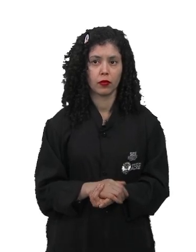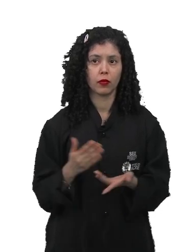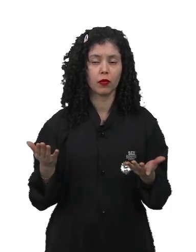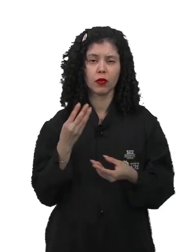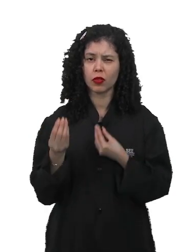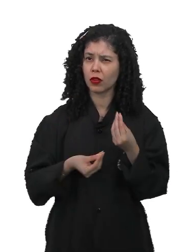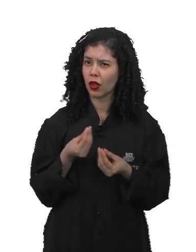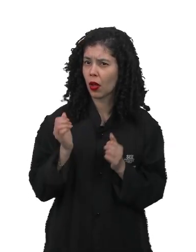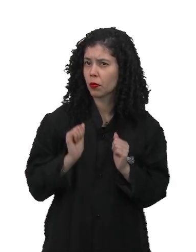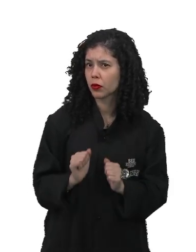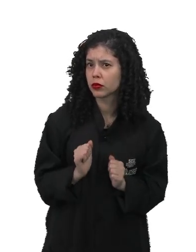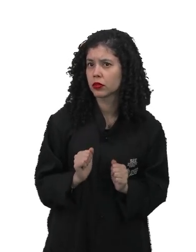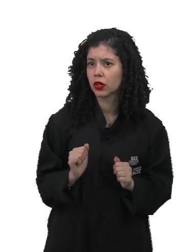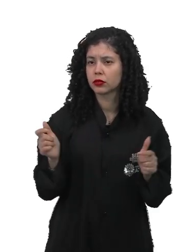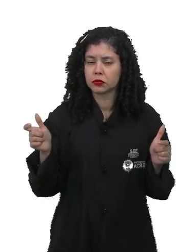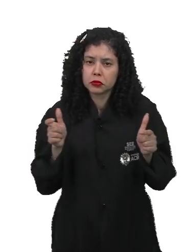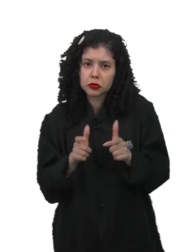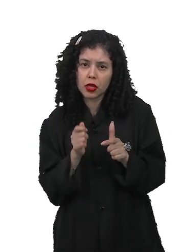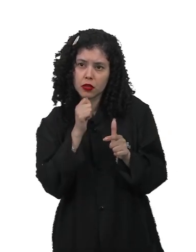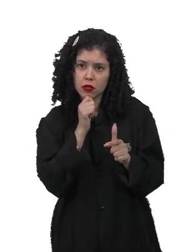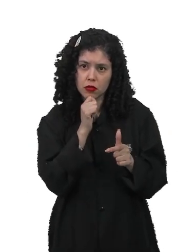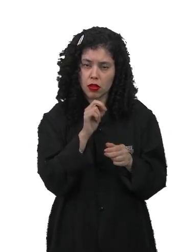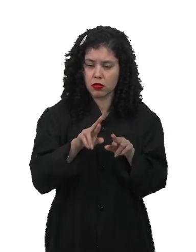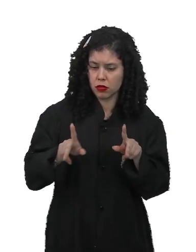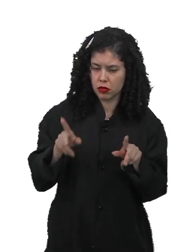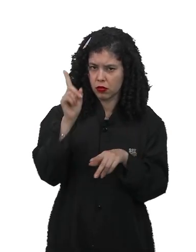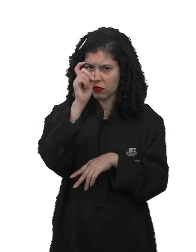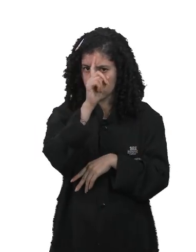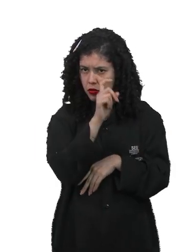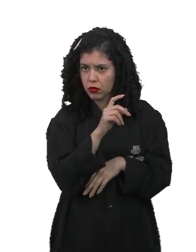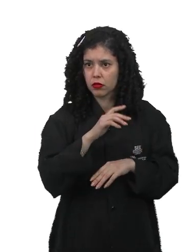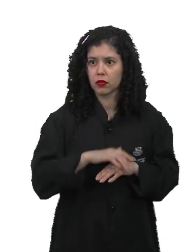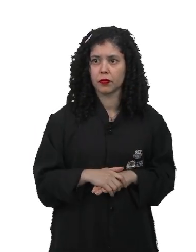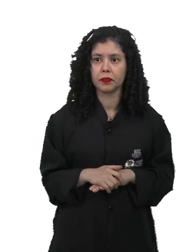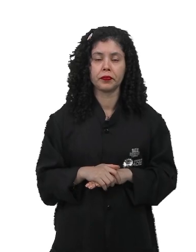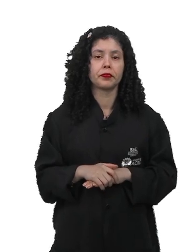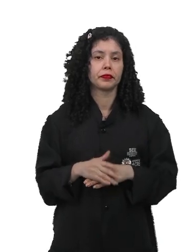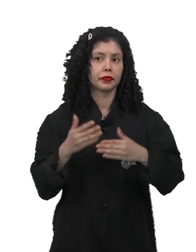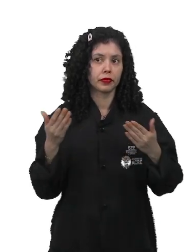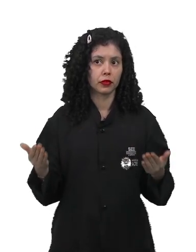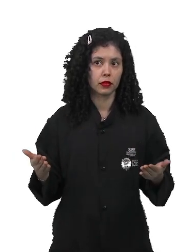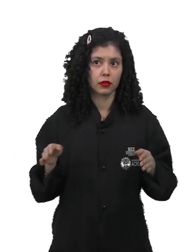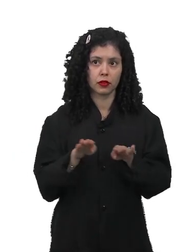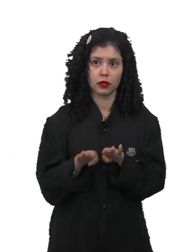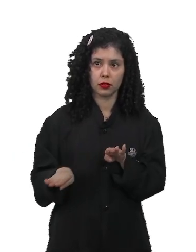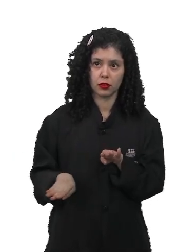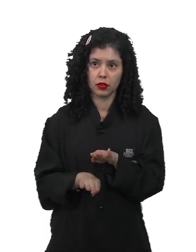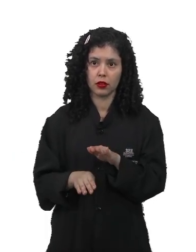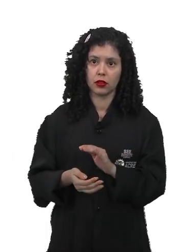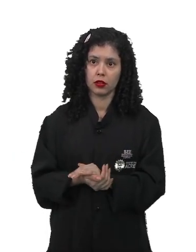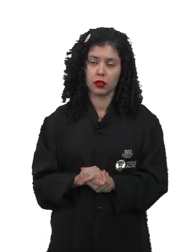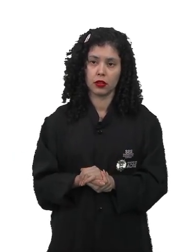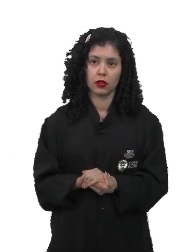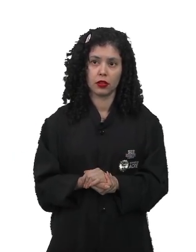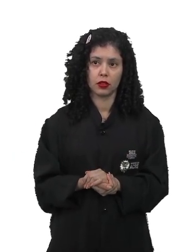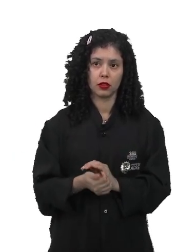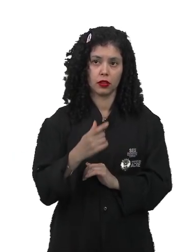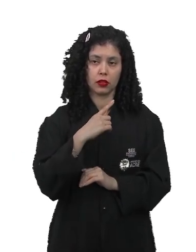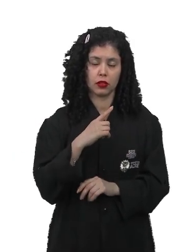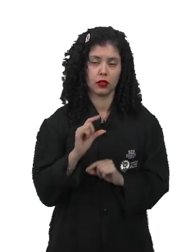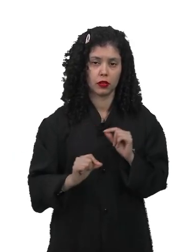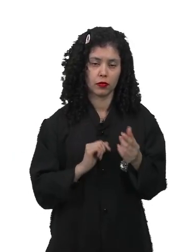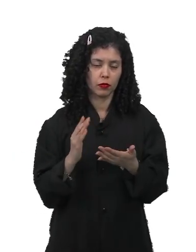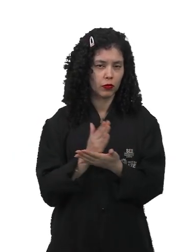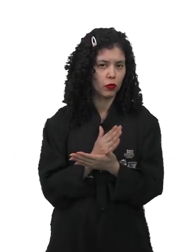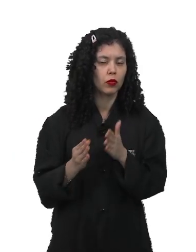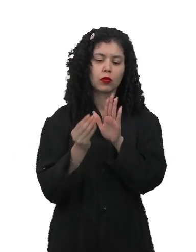como que nós podemos amenizar essas dificuldades em relação às desigualdades sociais? Nós temos aqui